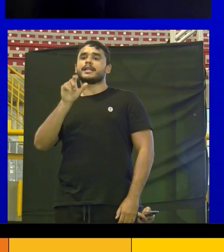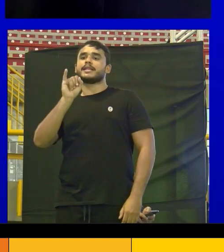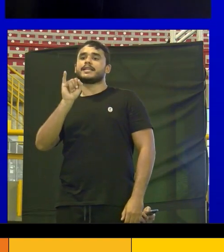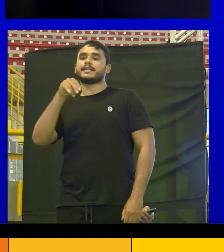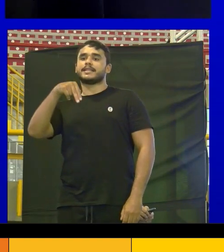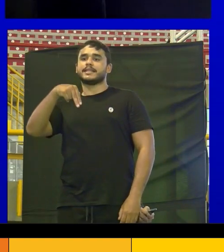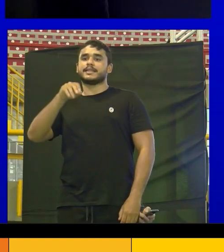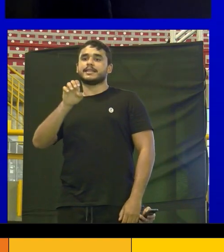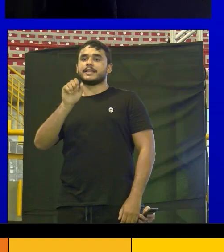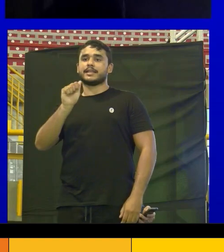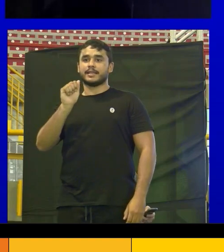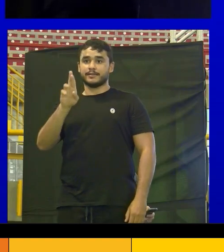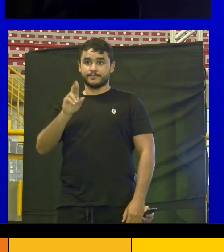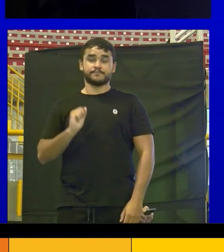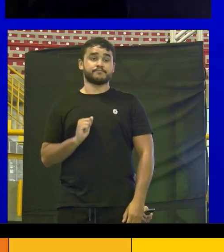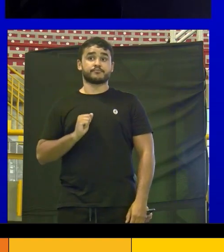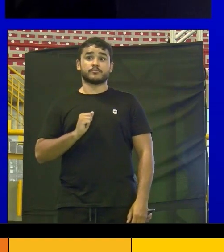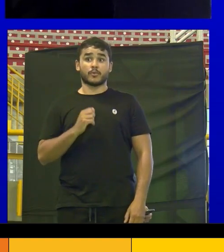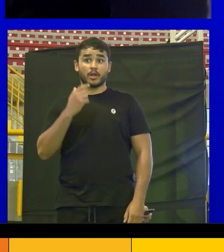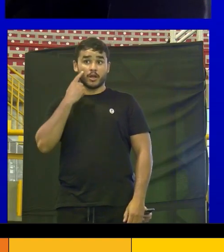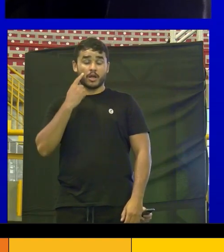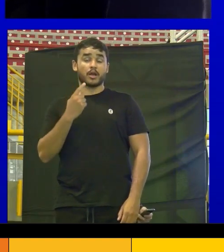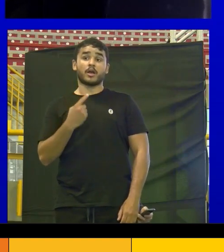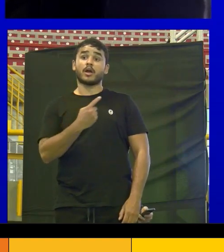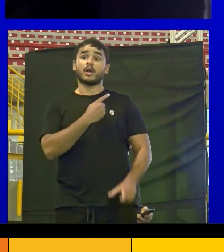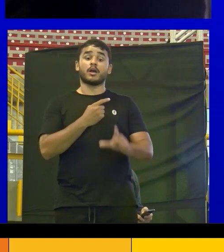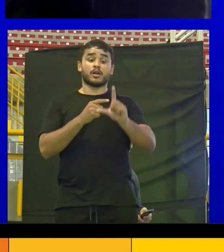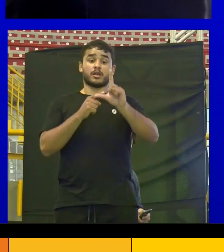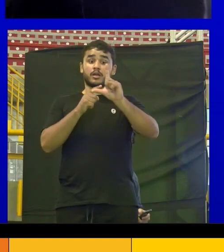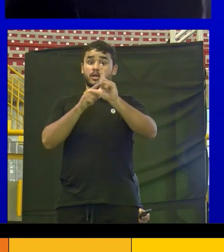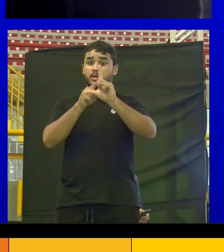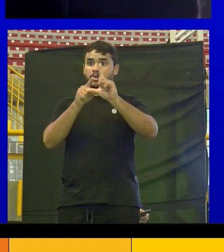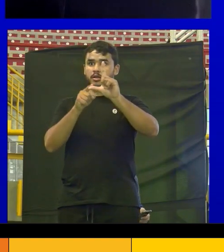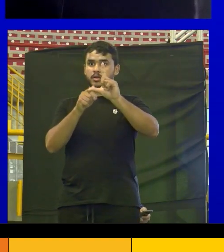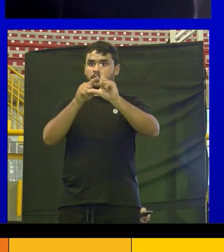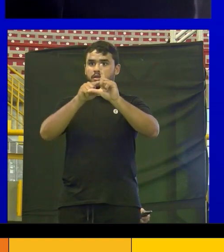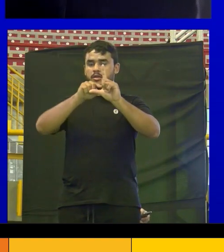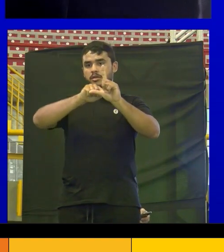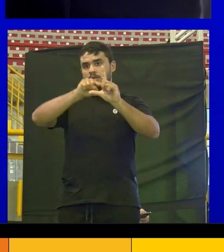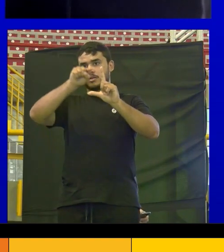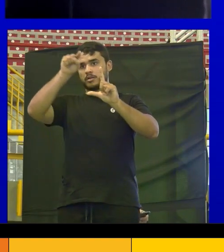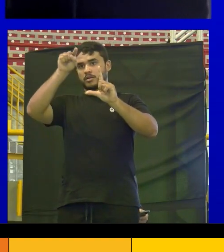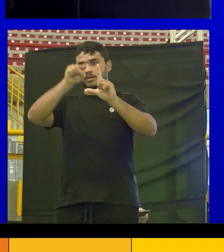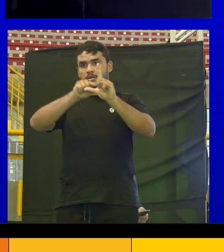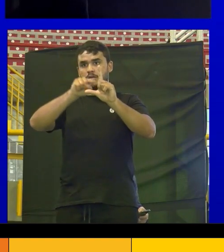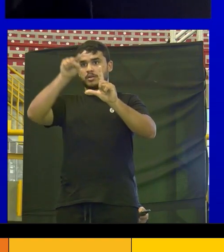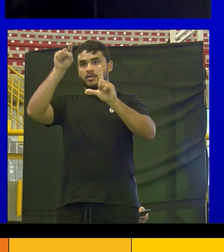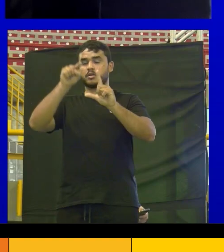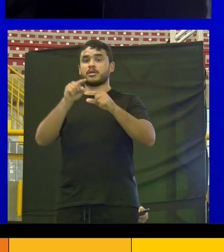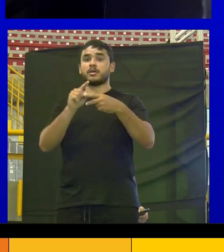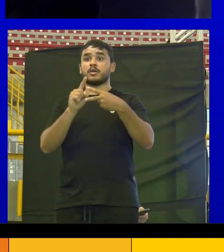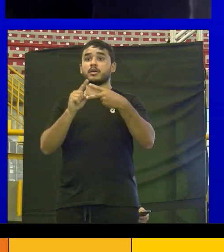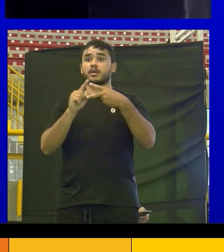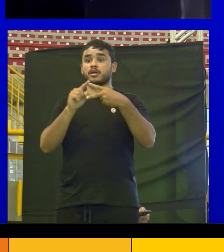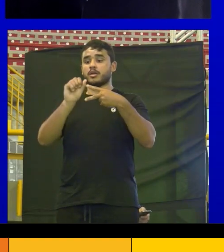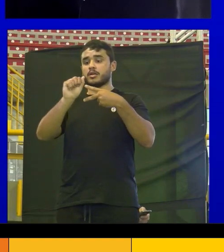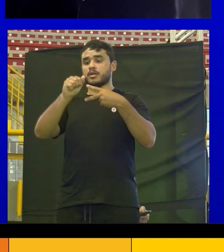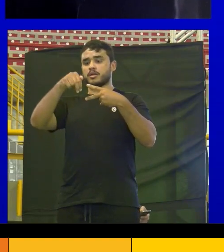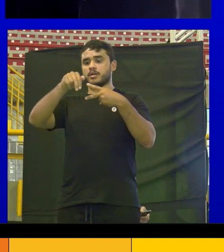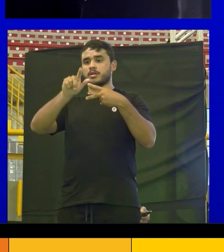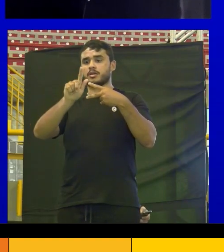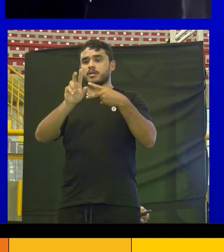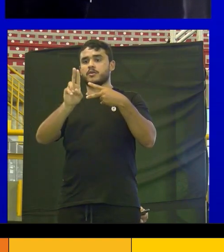B. Já o coeficiente angular, que é a variação, é dado pela